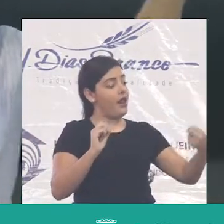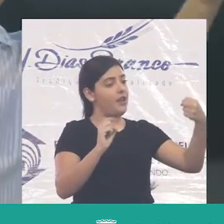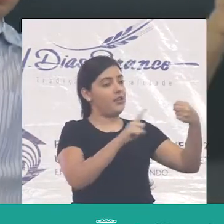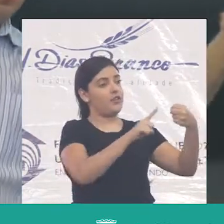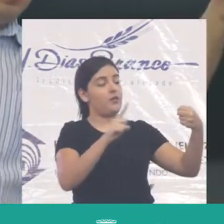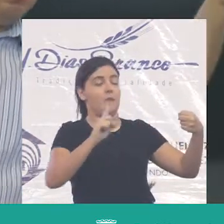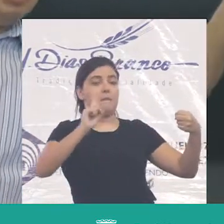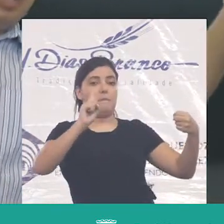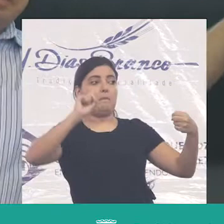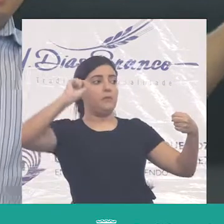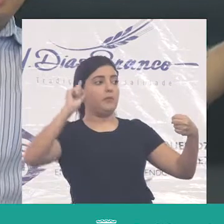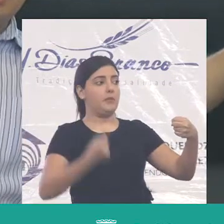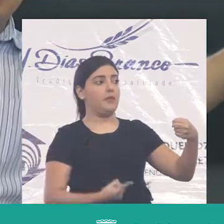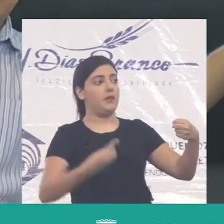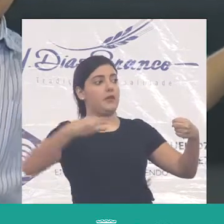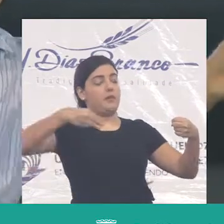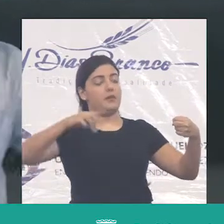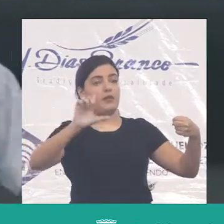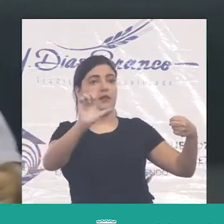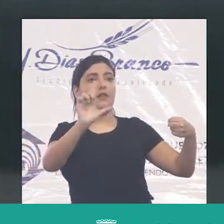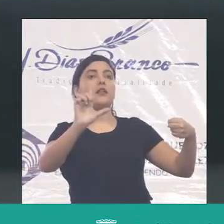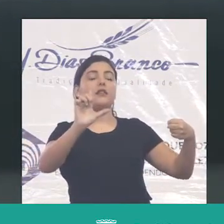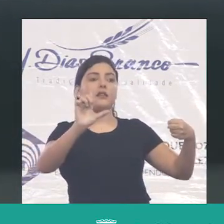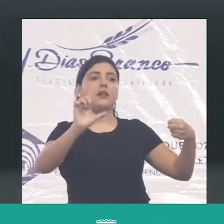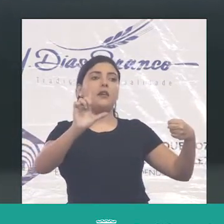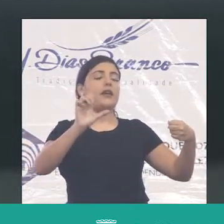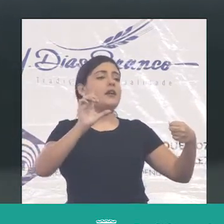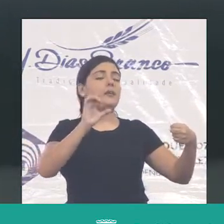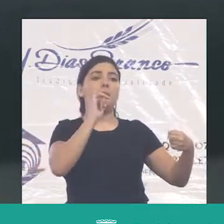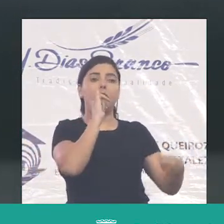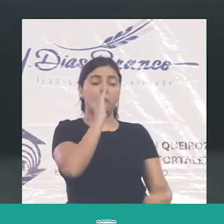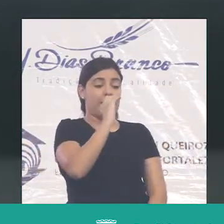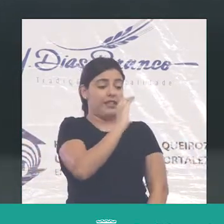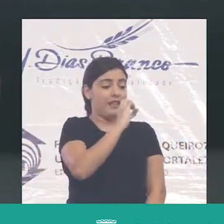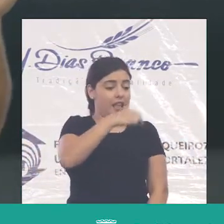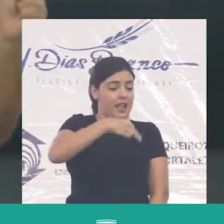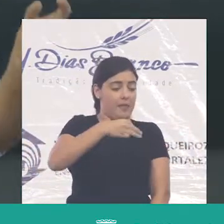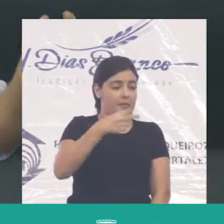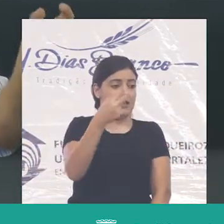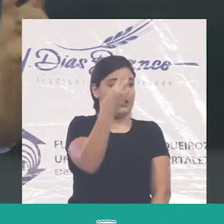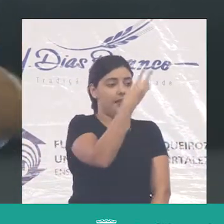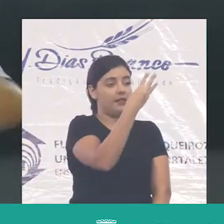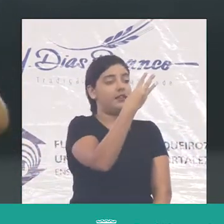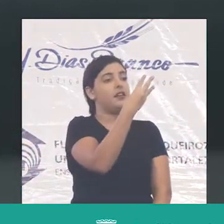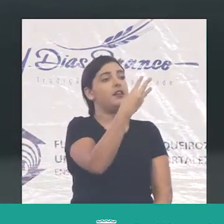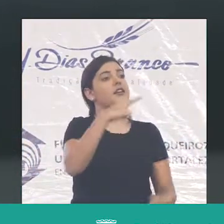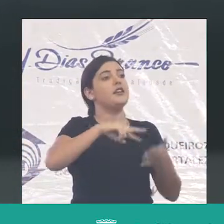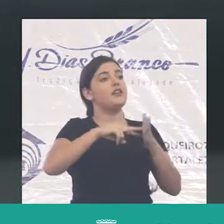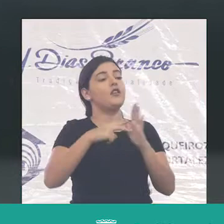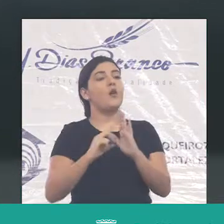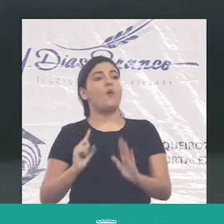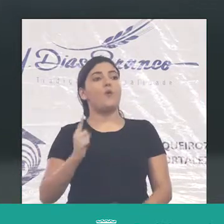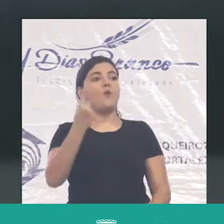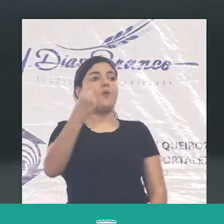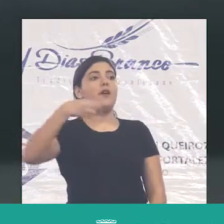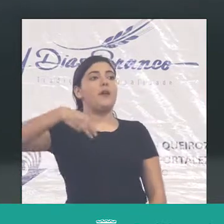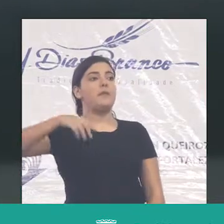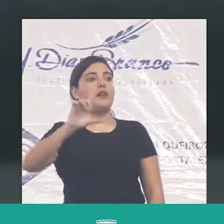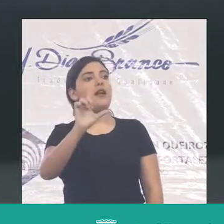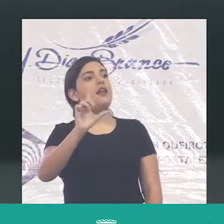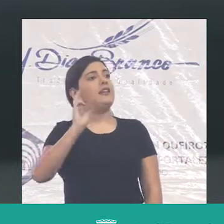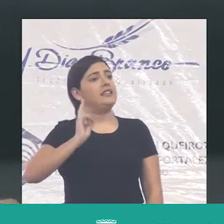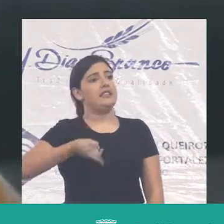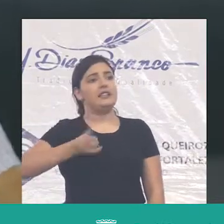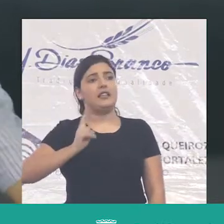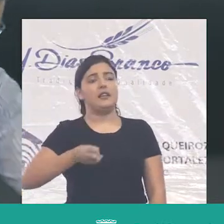é 1000 ml, então cada centímetro cúbico vale o quê? 1 ml.